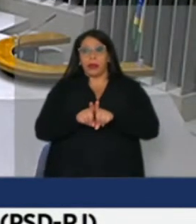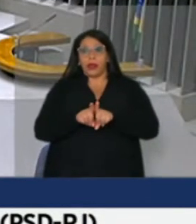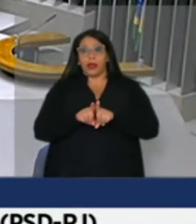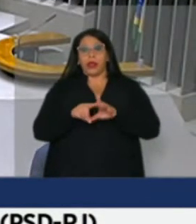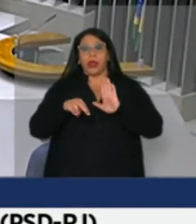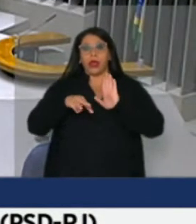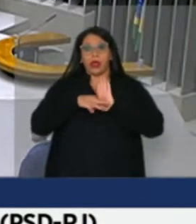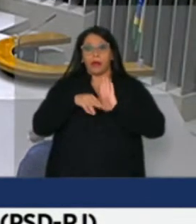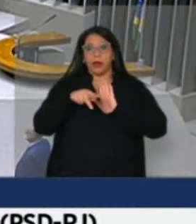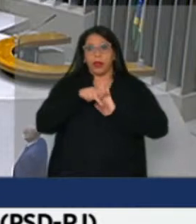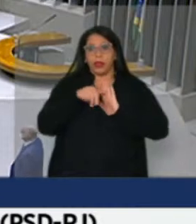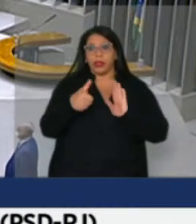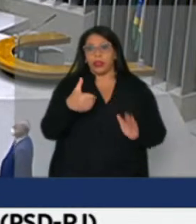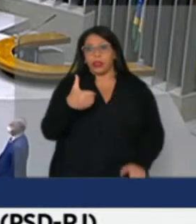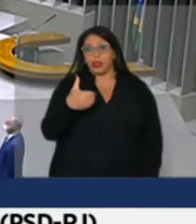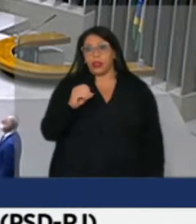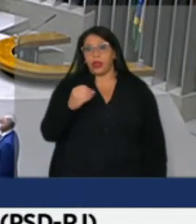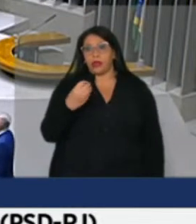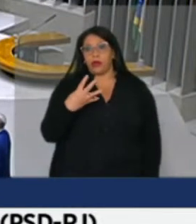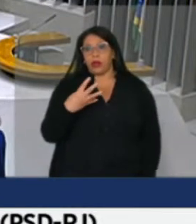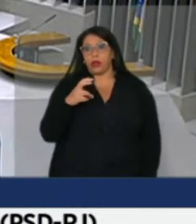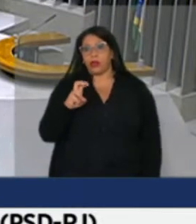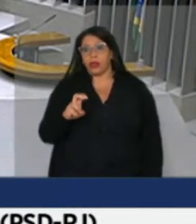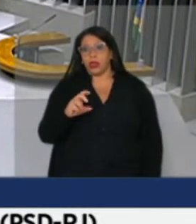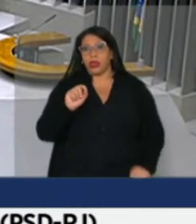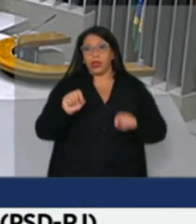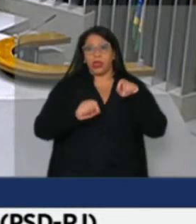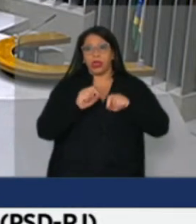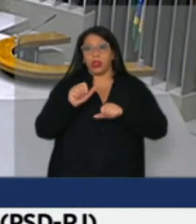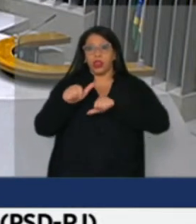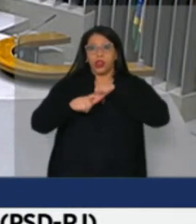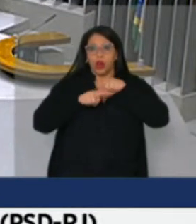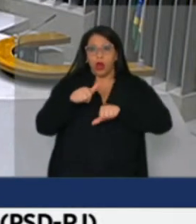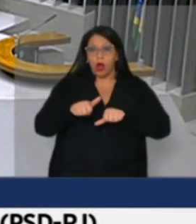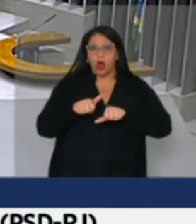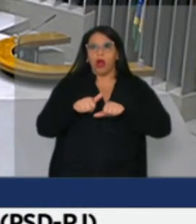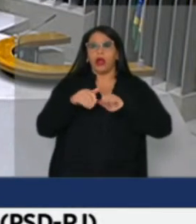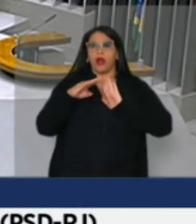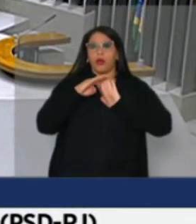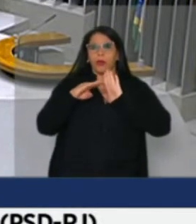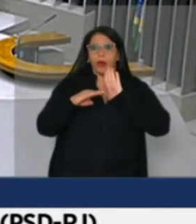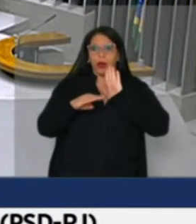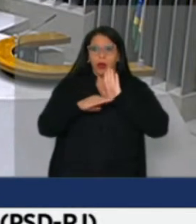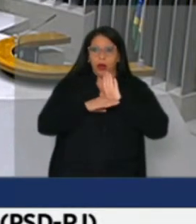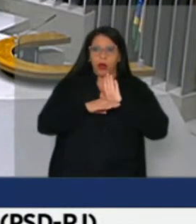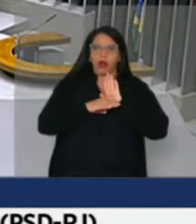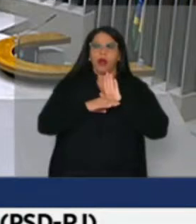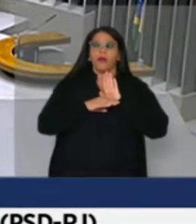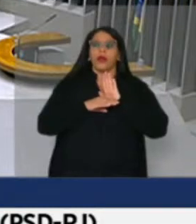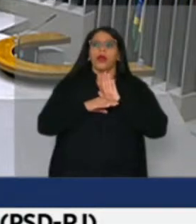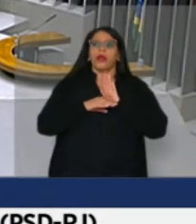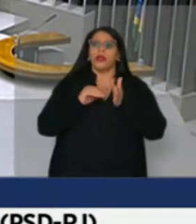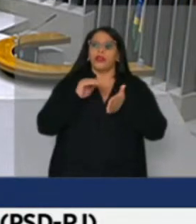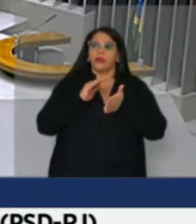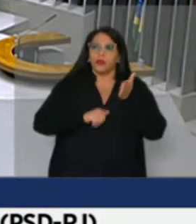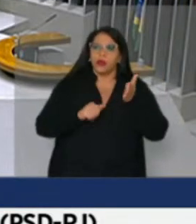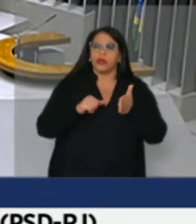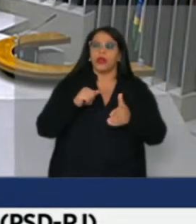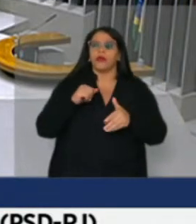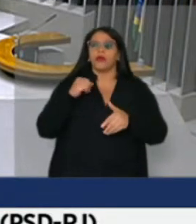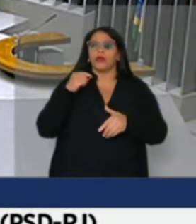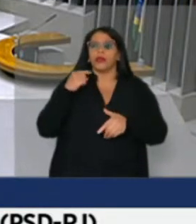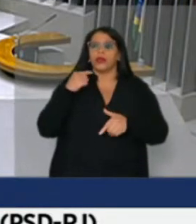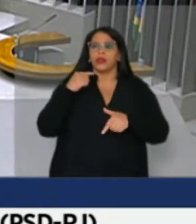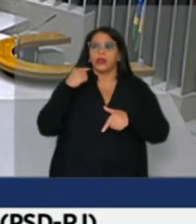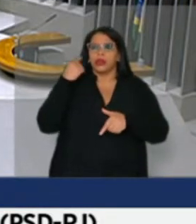provisória 1045 de 2021, que renova o programa de redução ou suspensão de salários e jornada de trabalho com